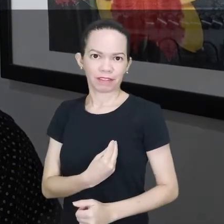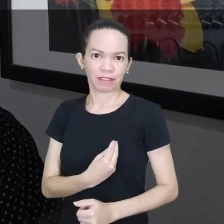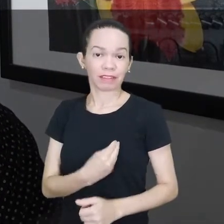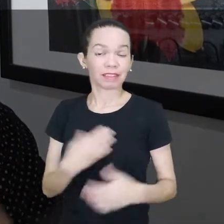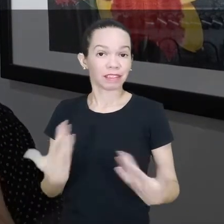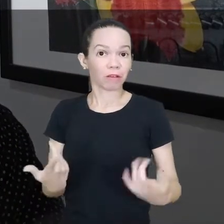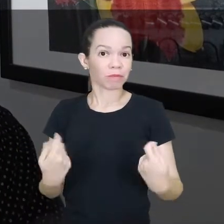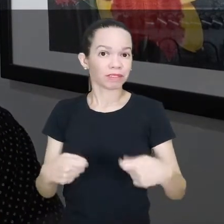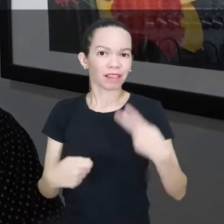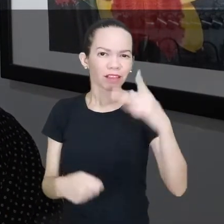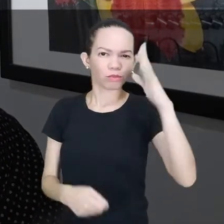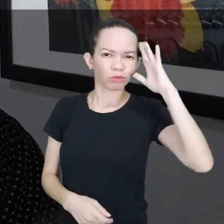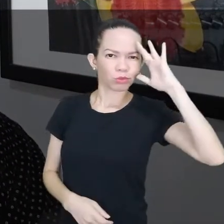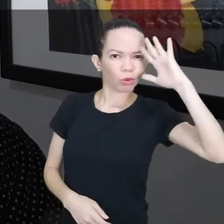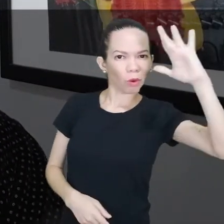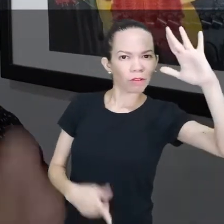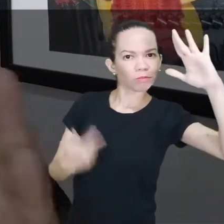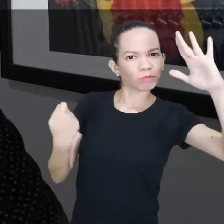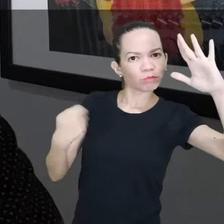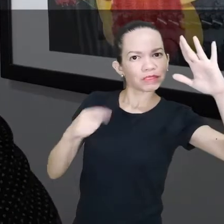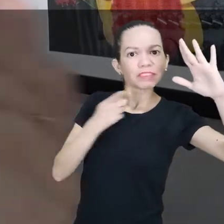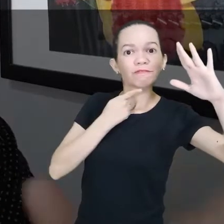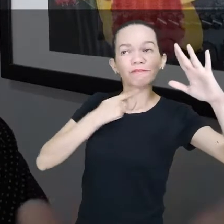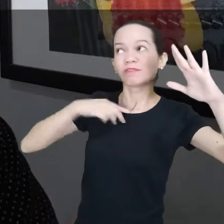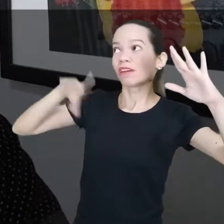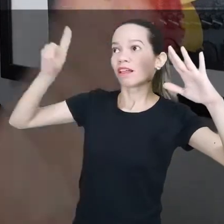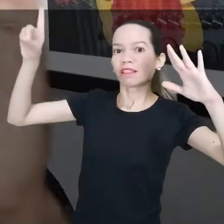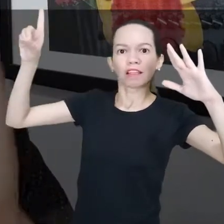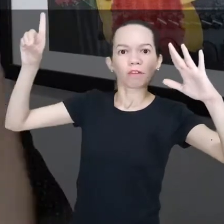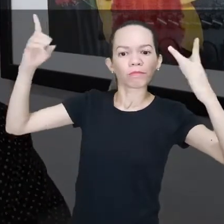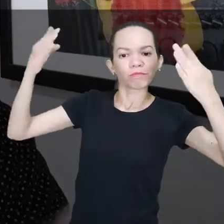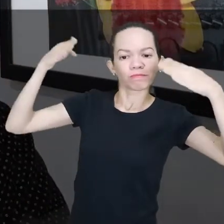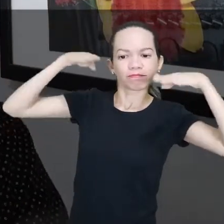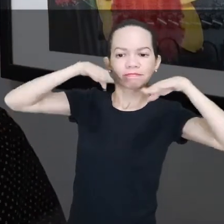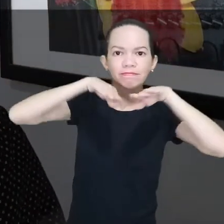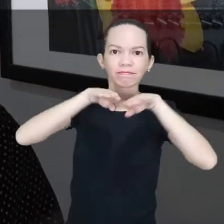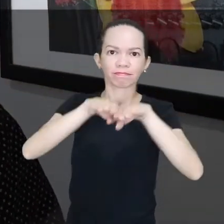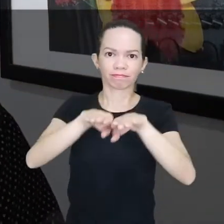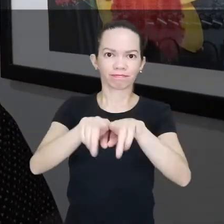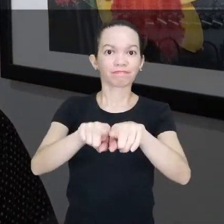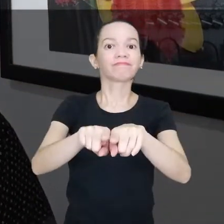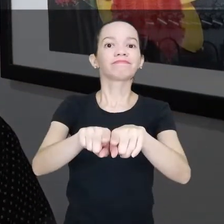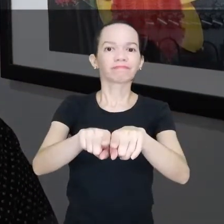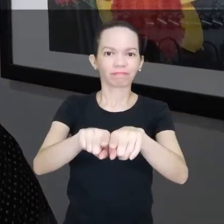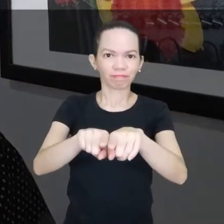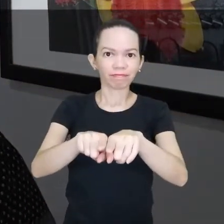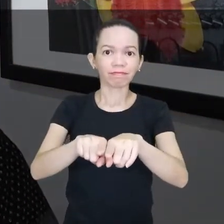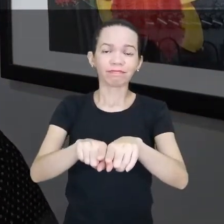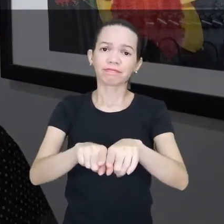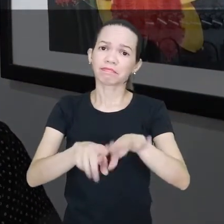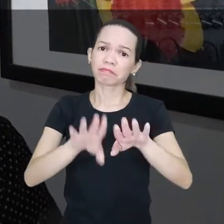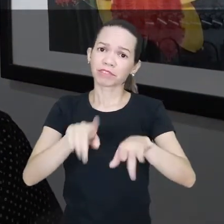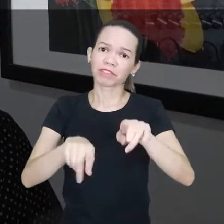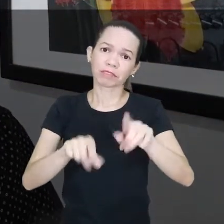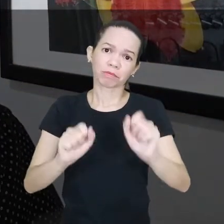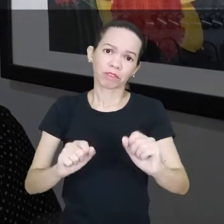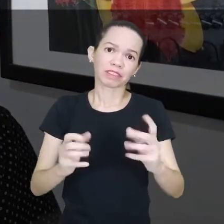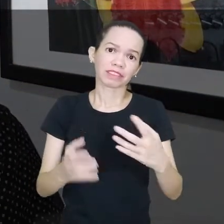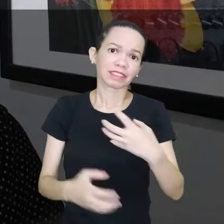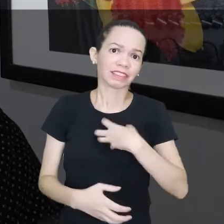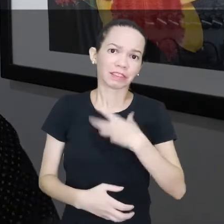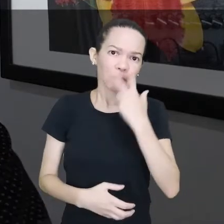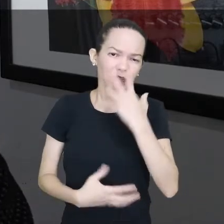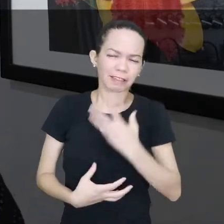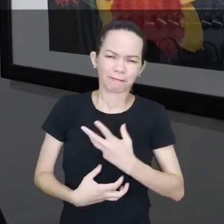sonhos aos planos de Deus. Alinhe seus desejos aos planos de Deus, mesmo que você tenha que enfrentar uma